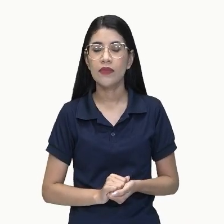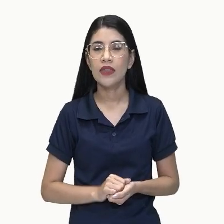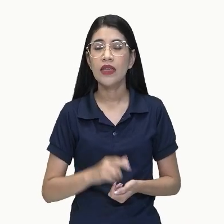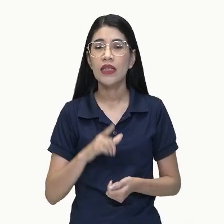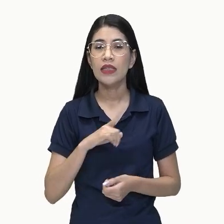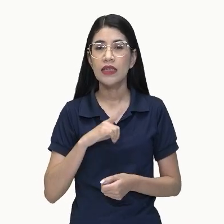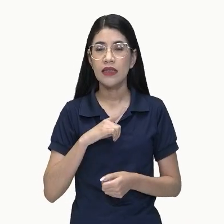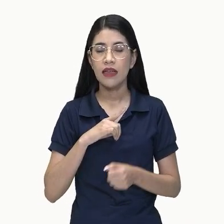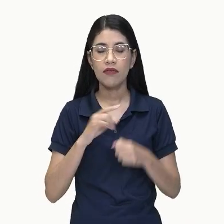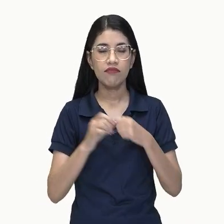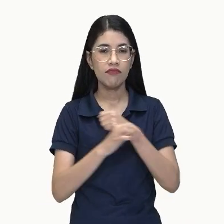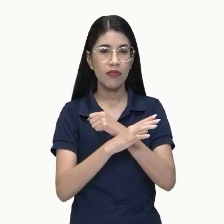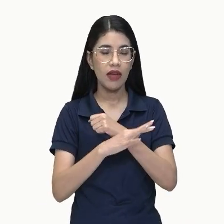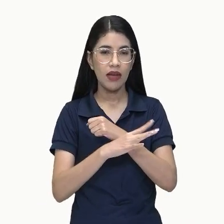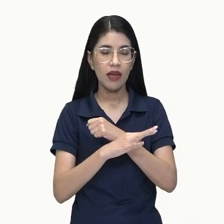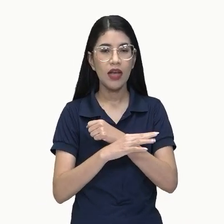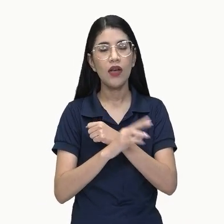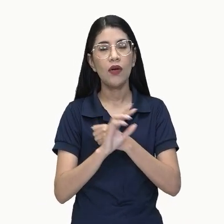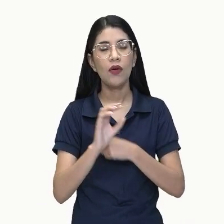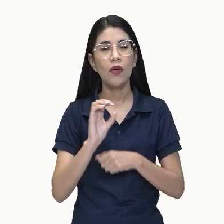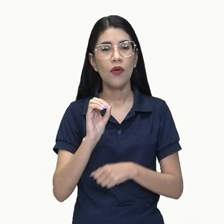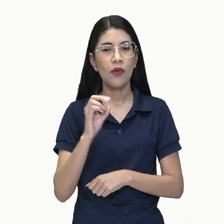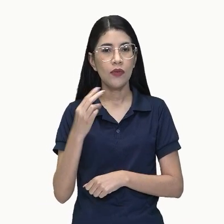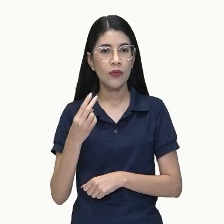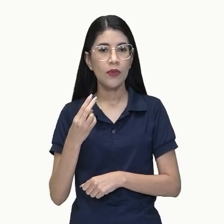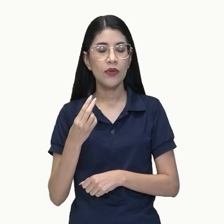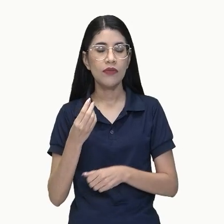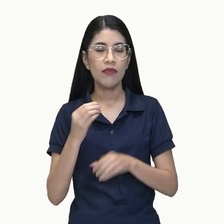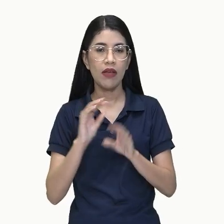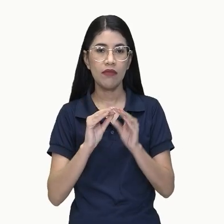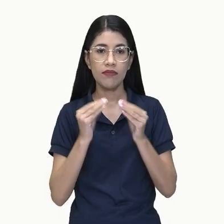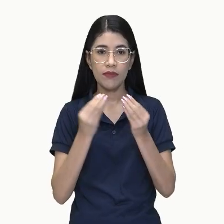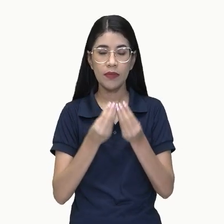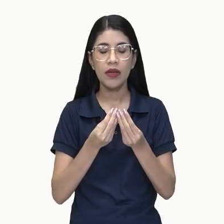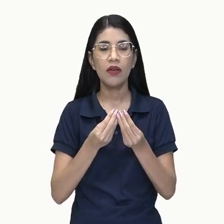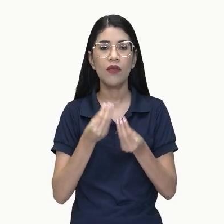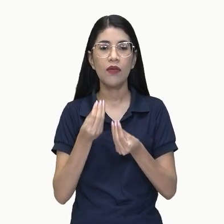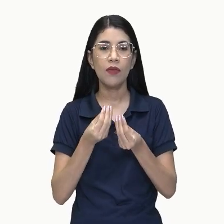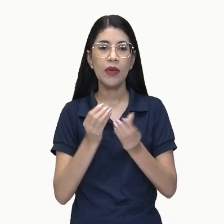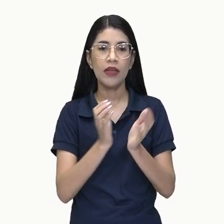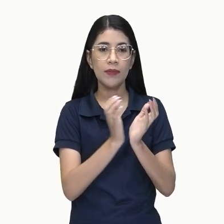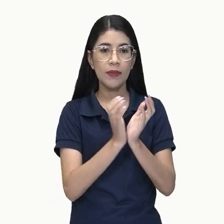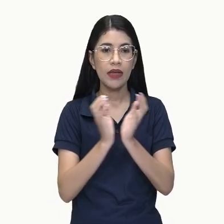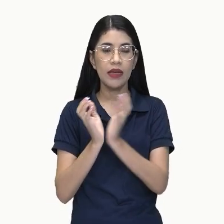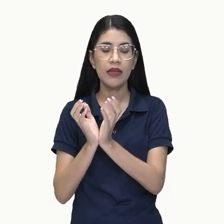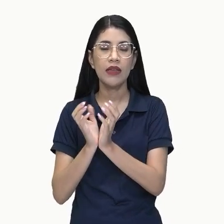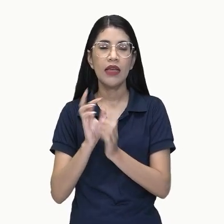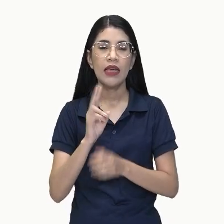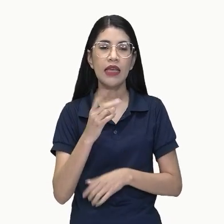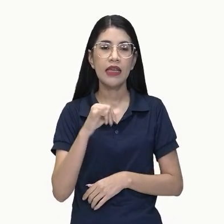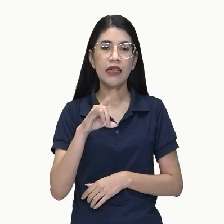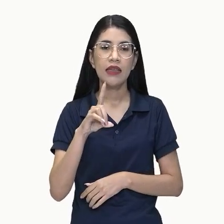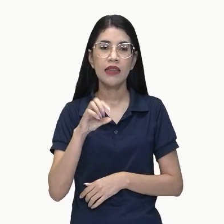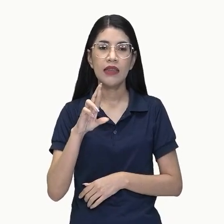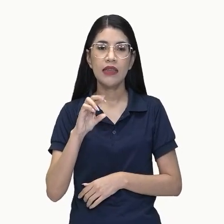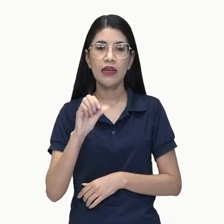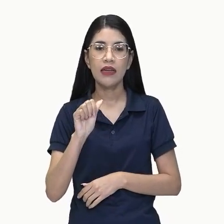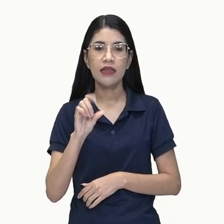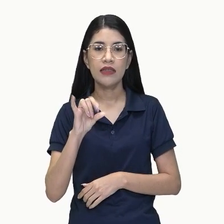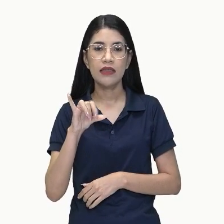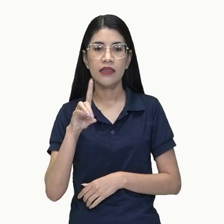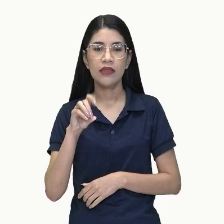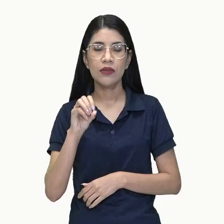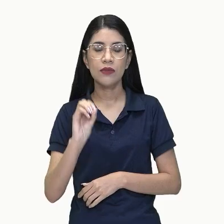ácido não tem oxigênio na sua fórmula, eles são classificados como hidrácidos, né?